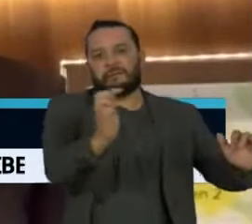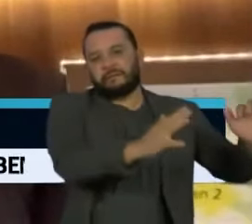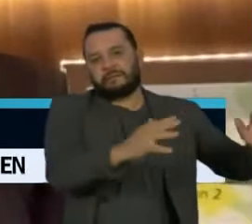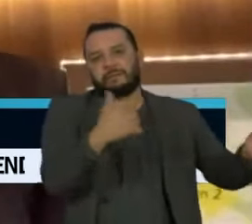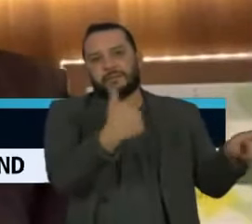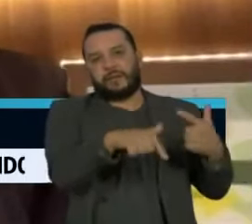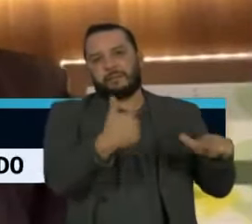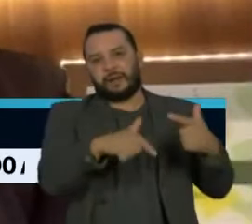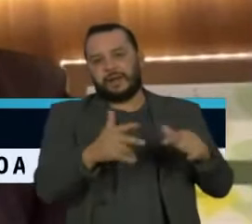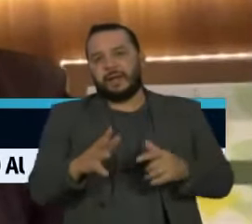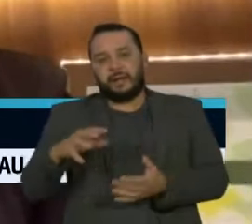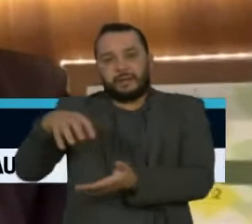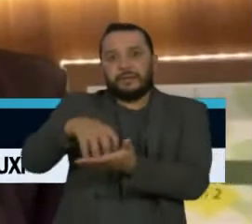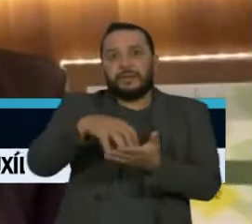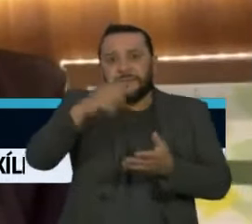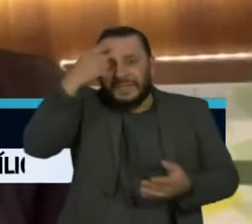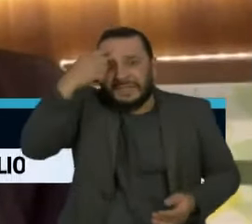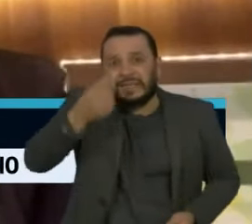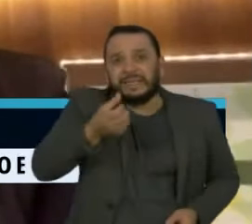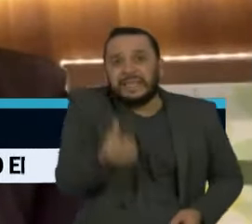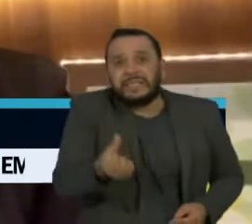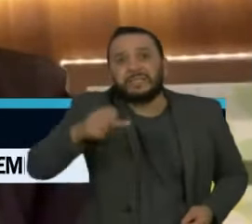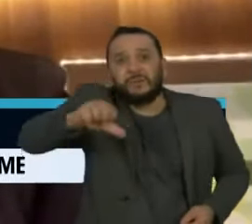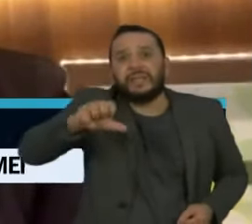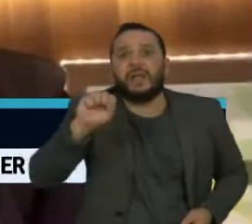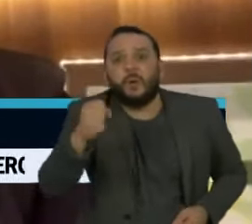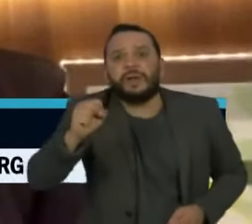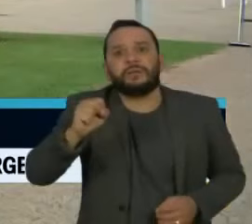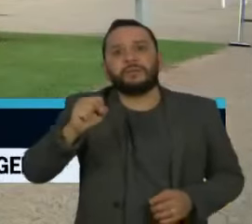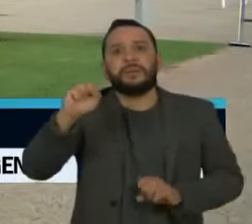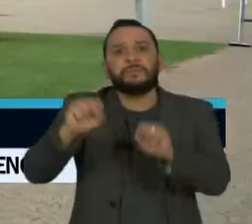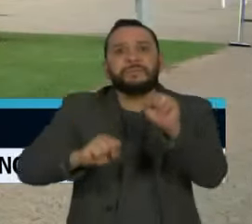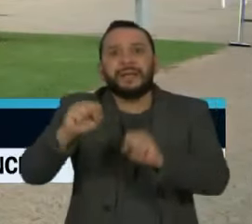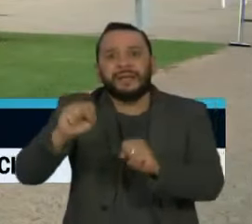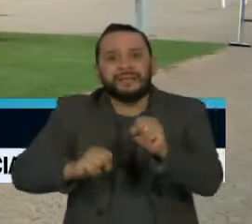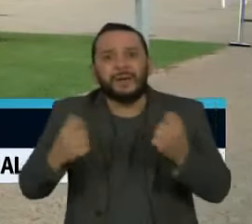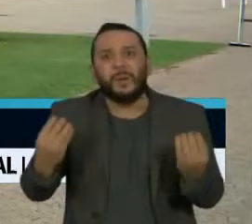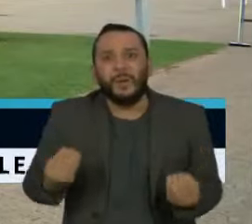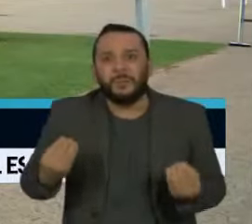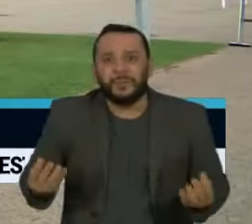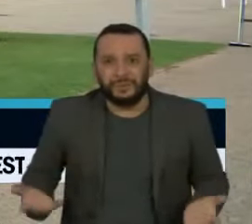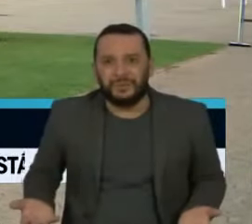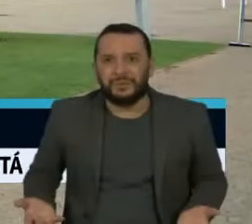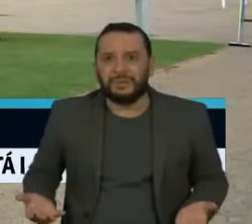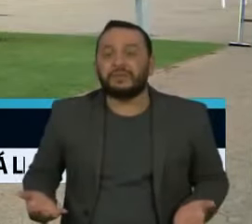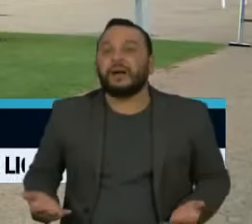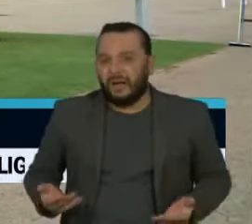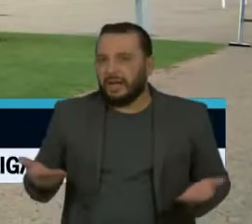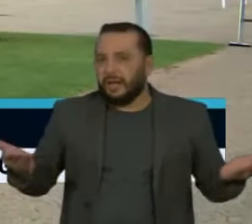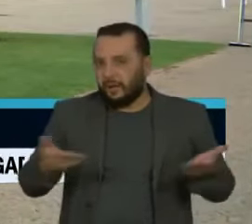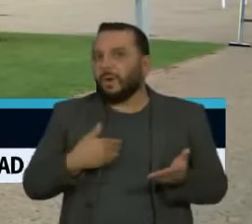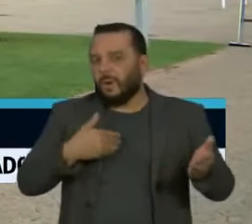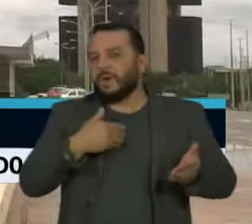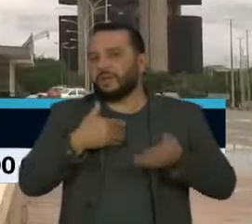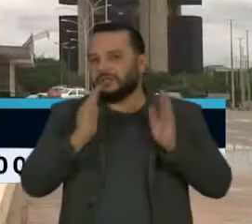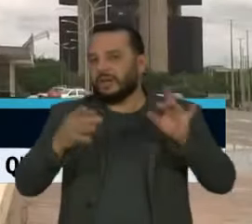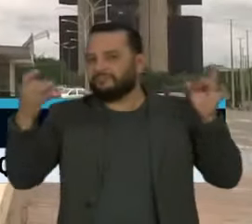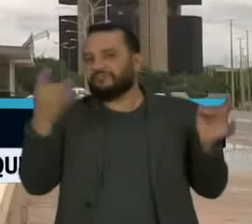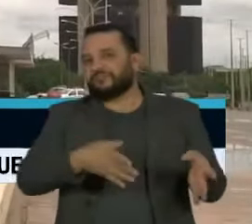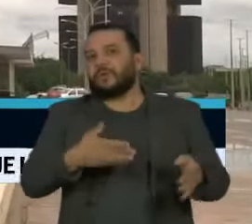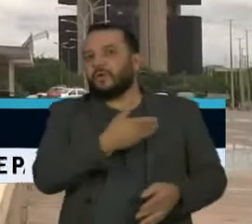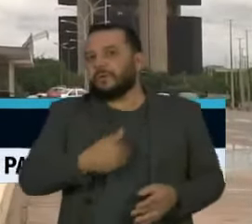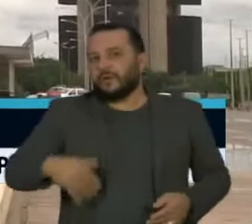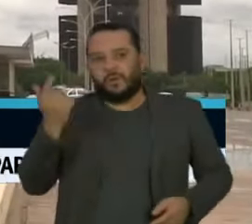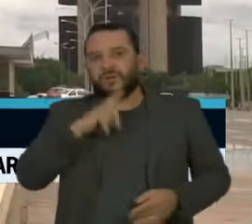imagina, 698 empresas, um Estado empresário. Ao deixar o governo depois de 20 meses sem